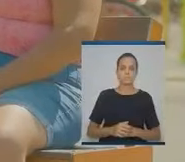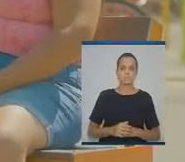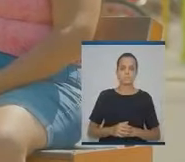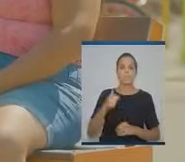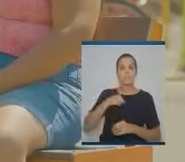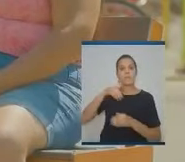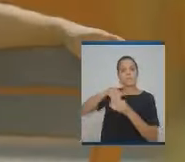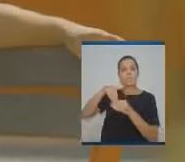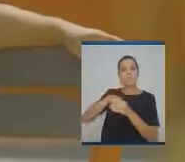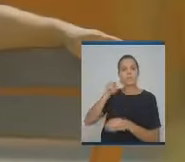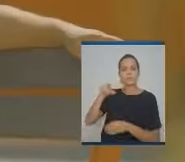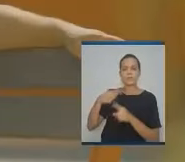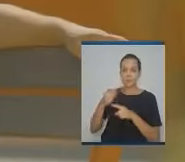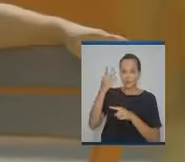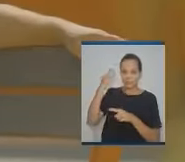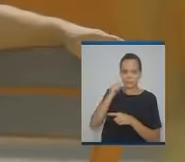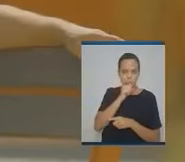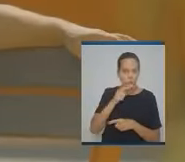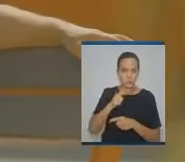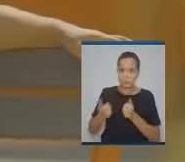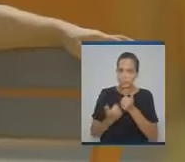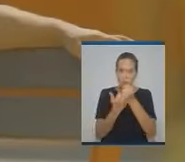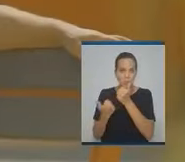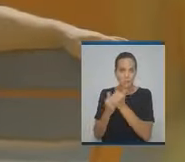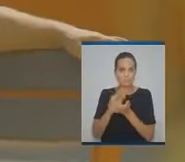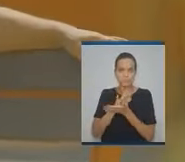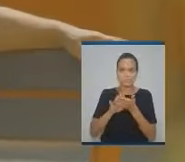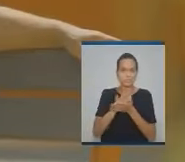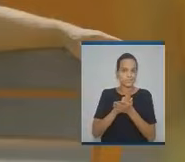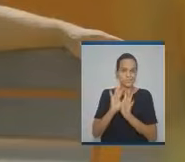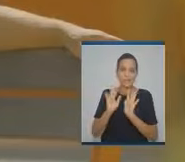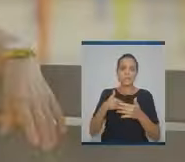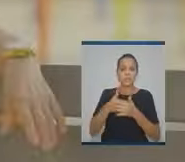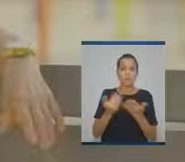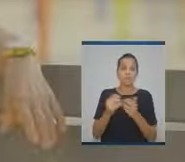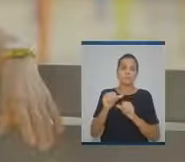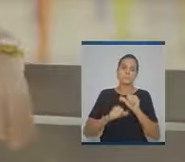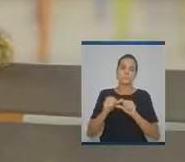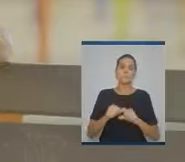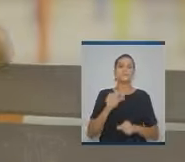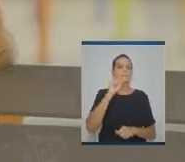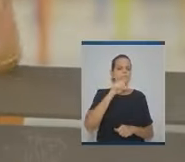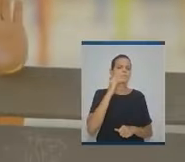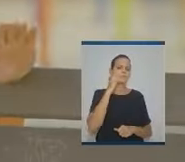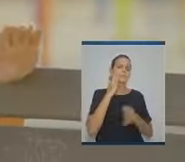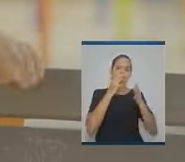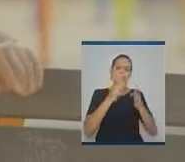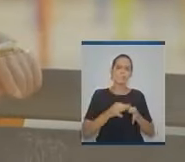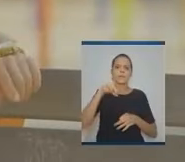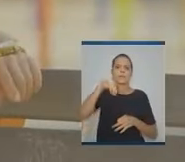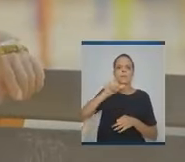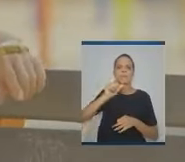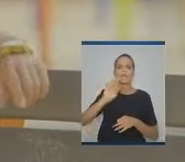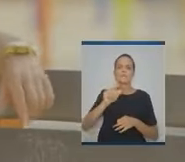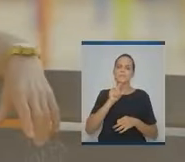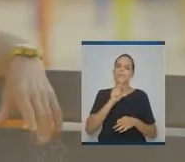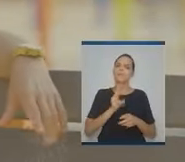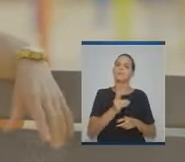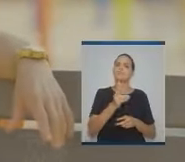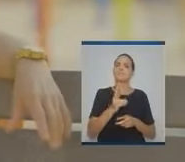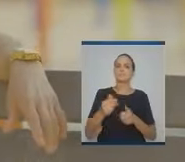assistência que a gente está tendo hoje. Eu tenho certeza que o Matheus ele vai dar continuidade a isso. Eu sou 1000 no sentido